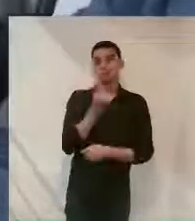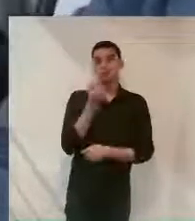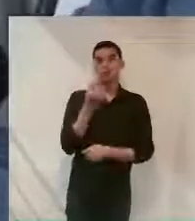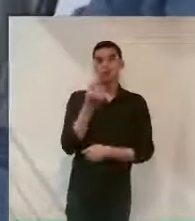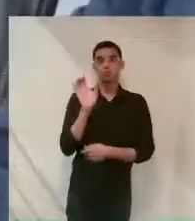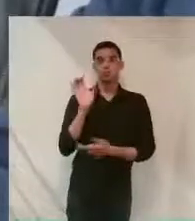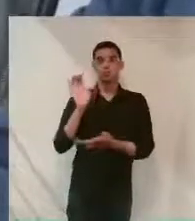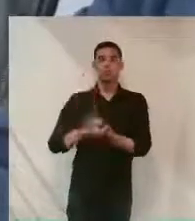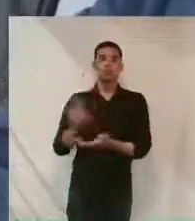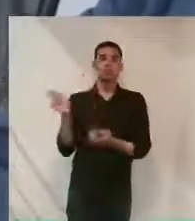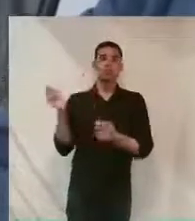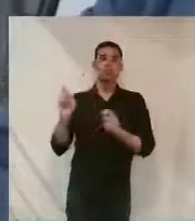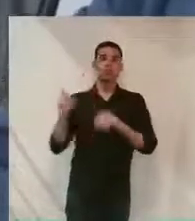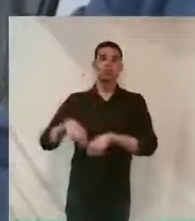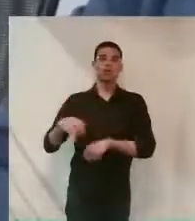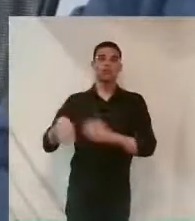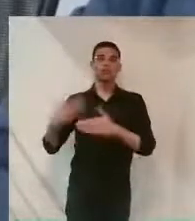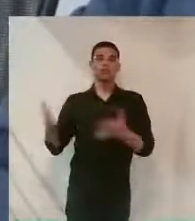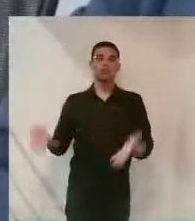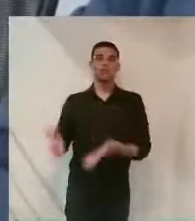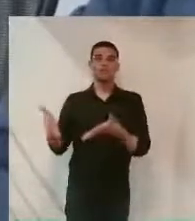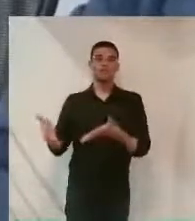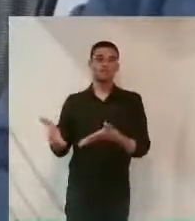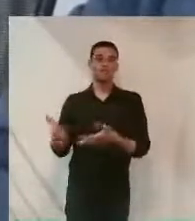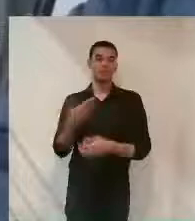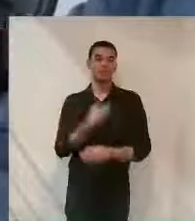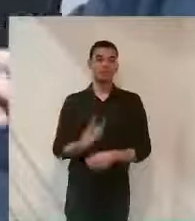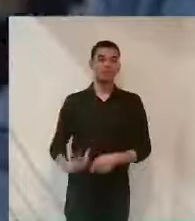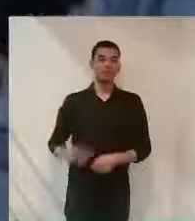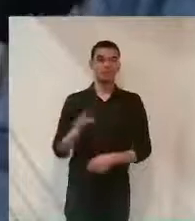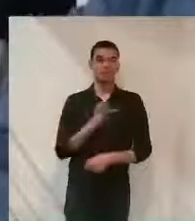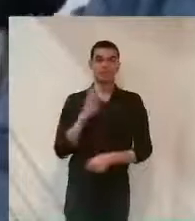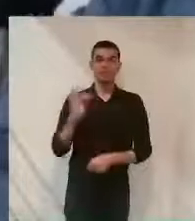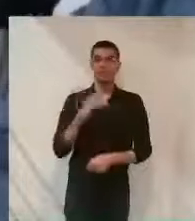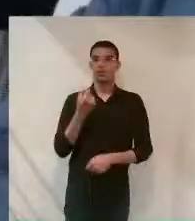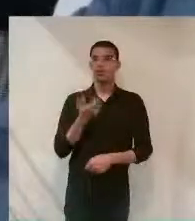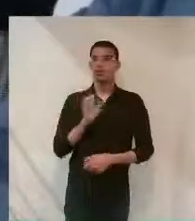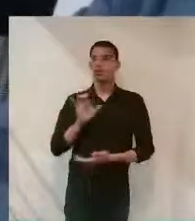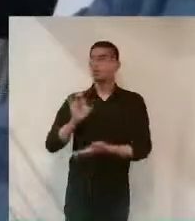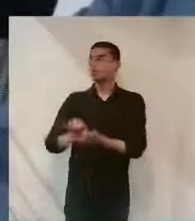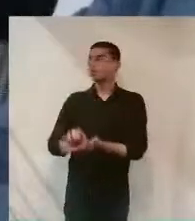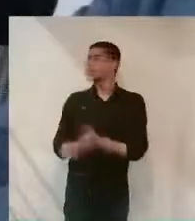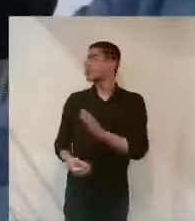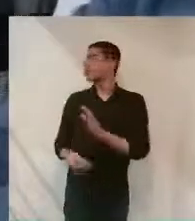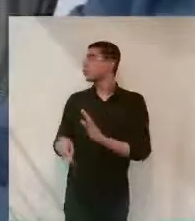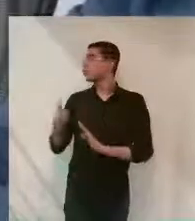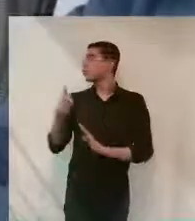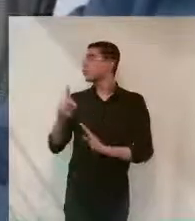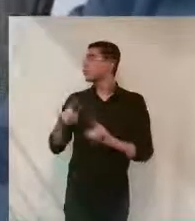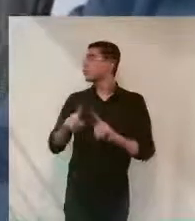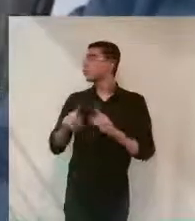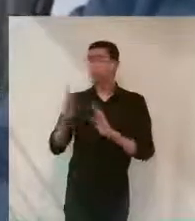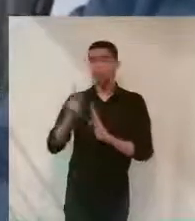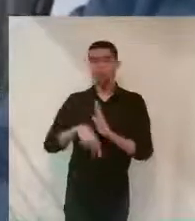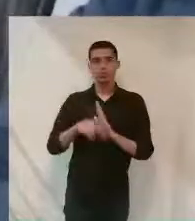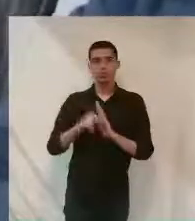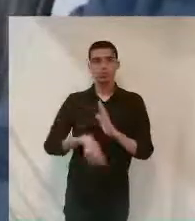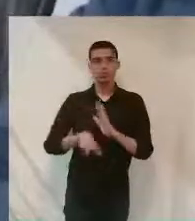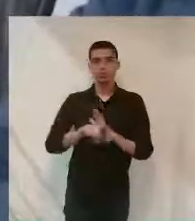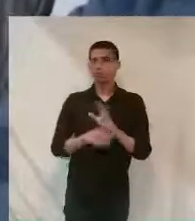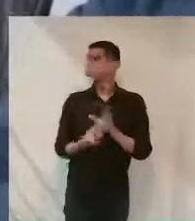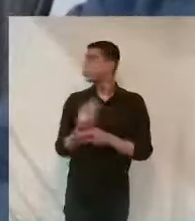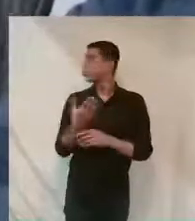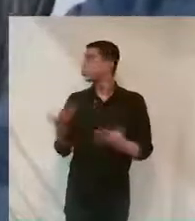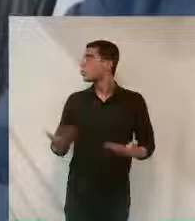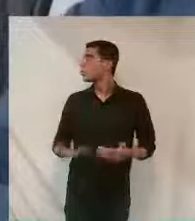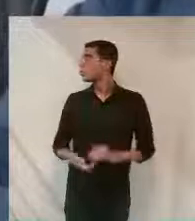foi colocado pelo governo federal, a par do projeto de lei que foi aprovado agora. Tá? Esse é o único. Mais um